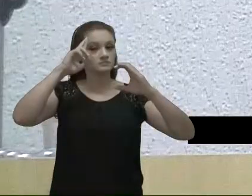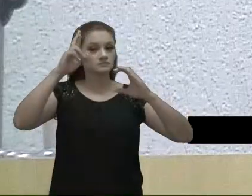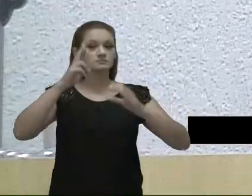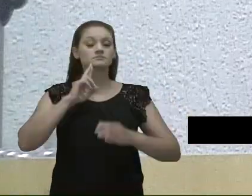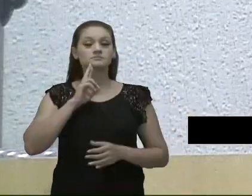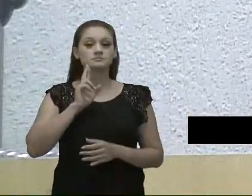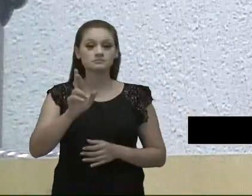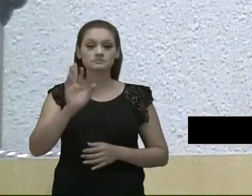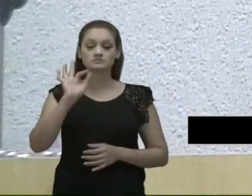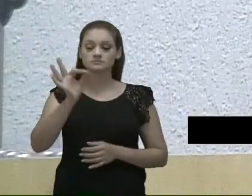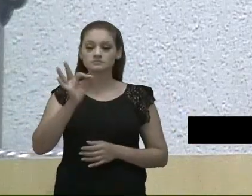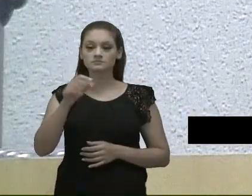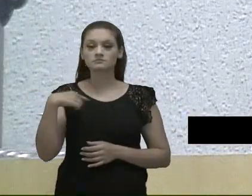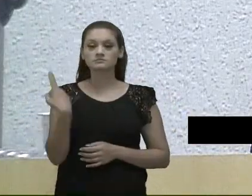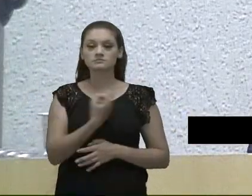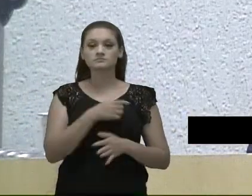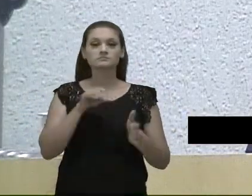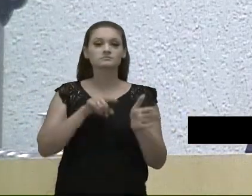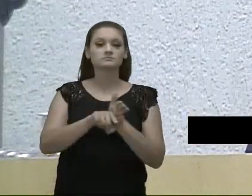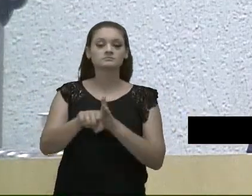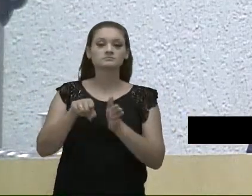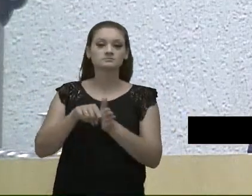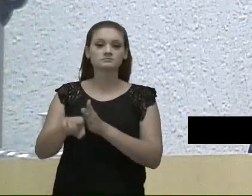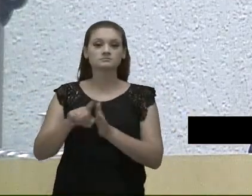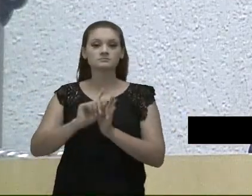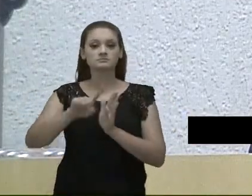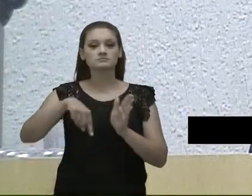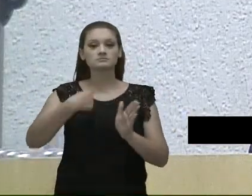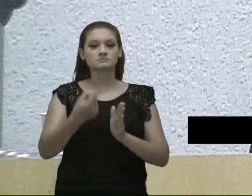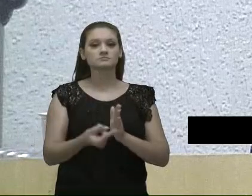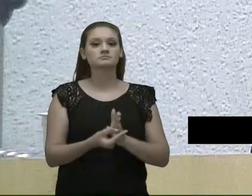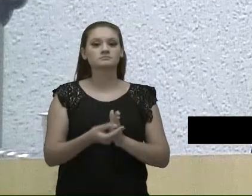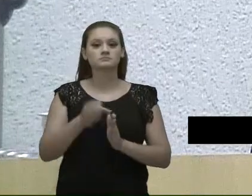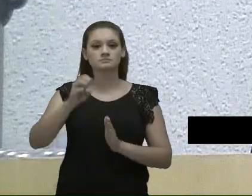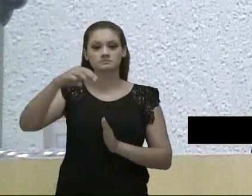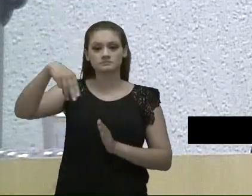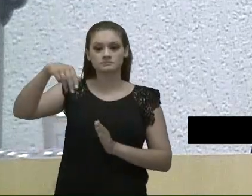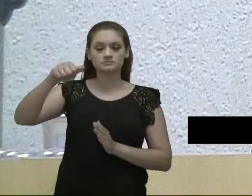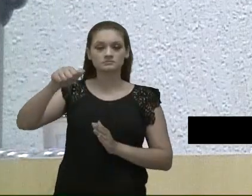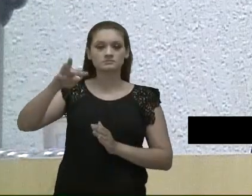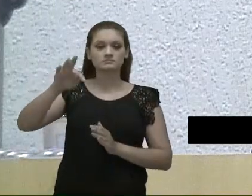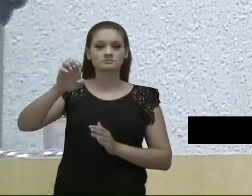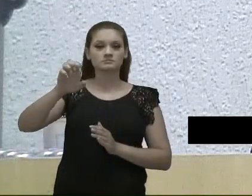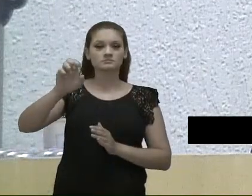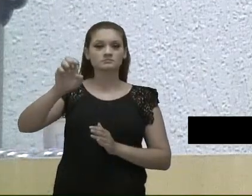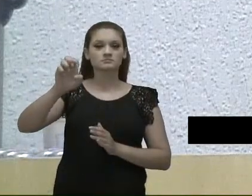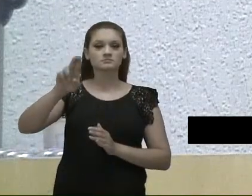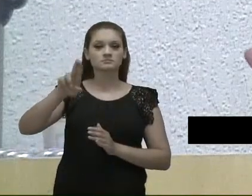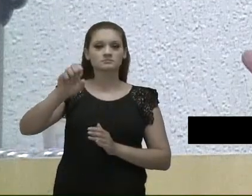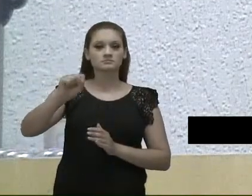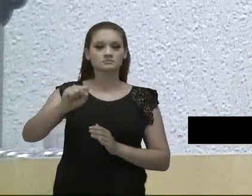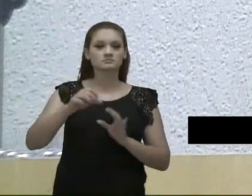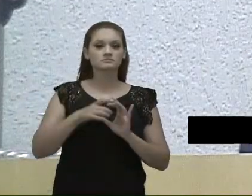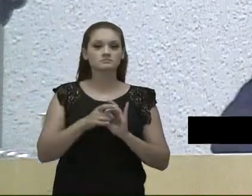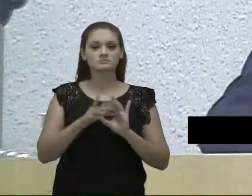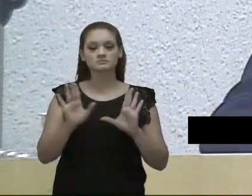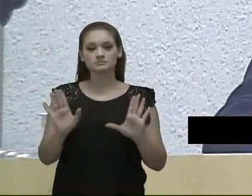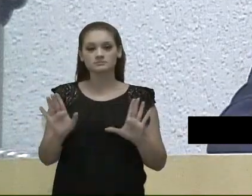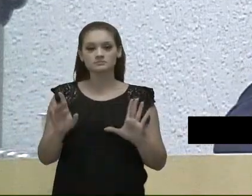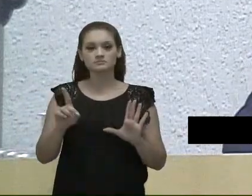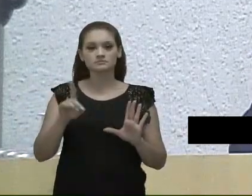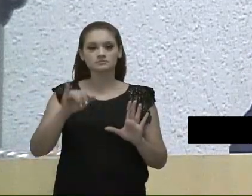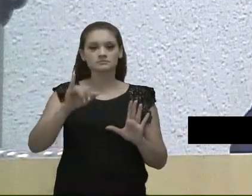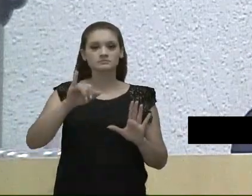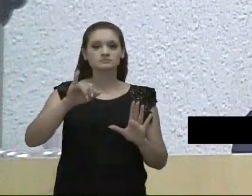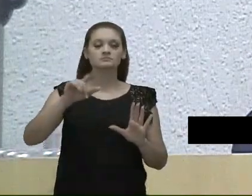forma satisfatória todos os nossos questionamentos. Lembrando que o próximo seria o senhor Matheus, que é sócio do senhor. Eu vou colocar a deliberação da